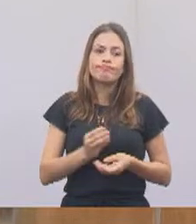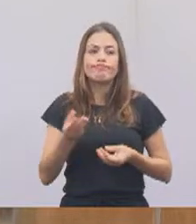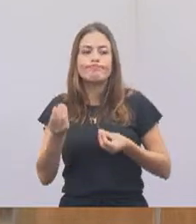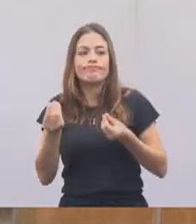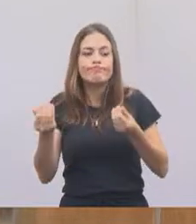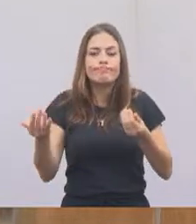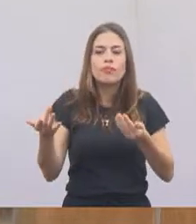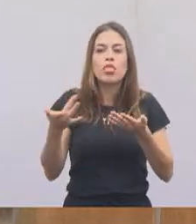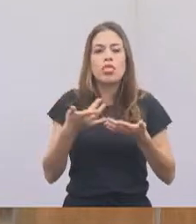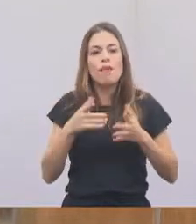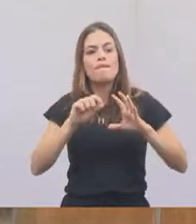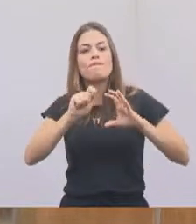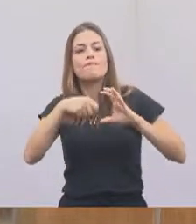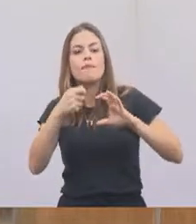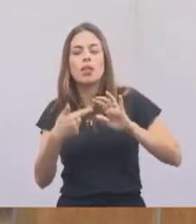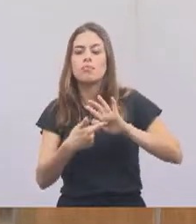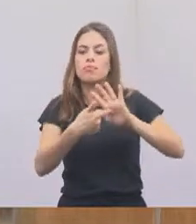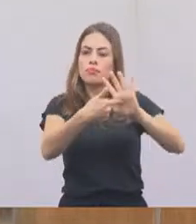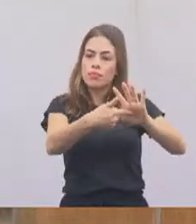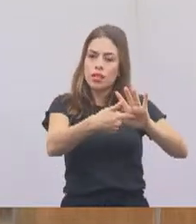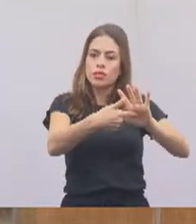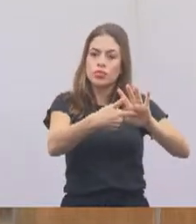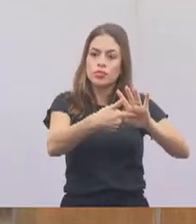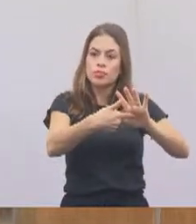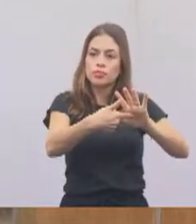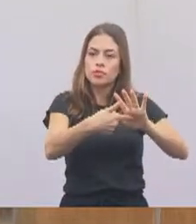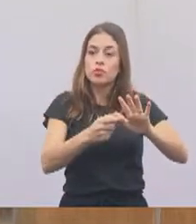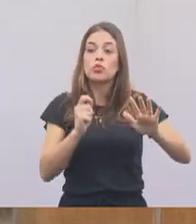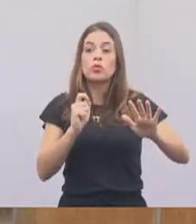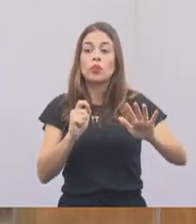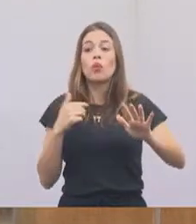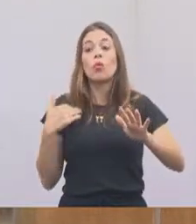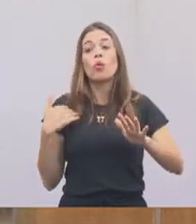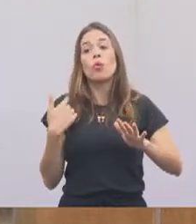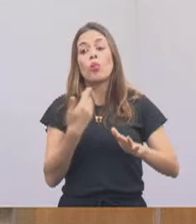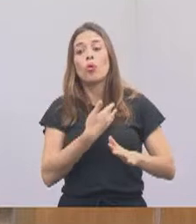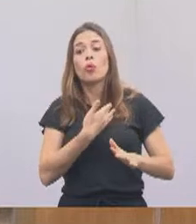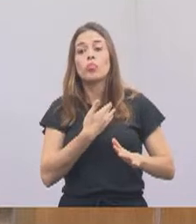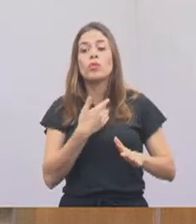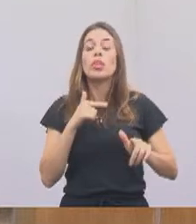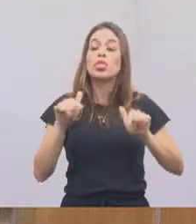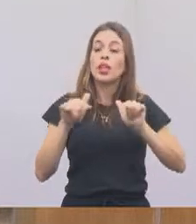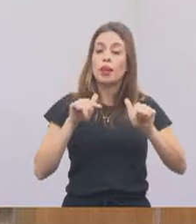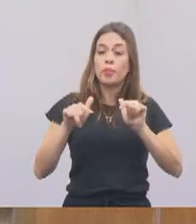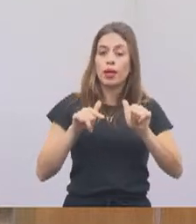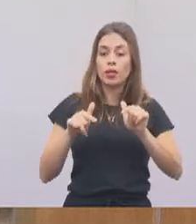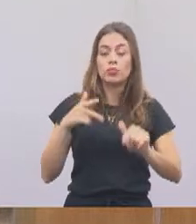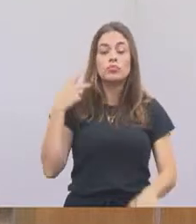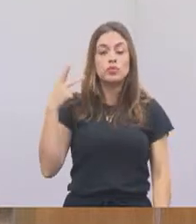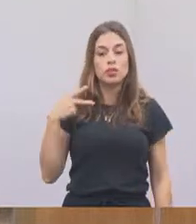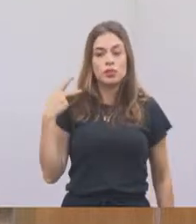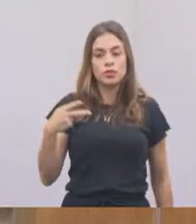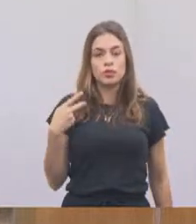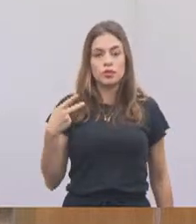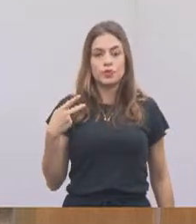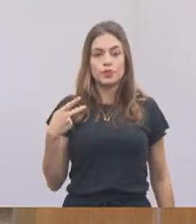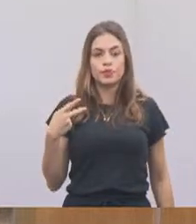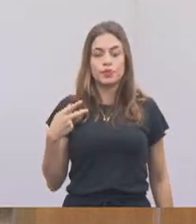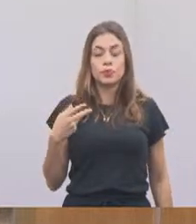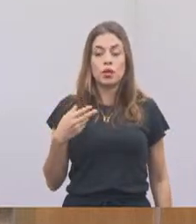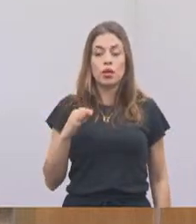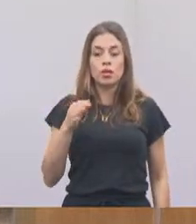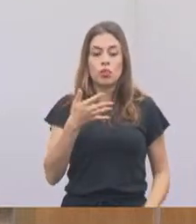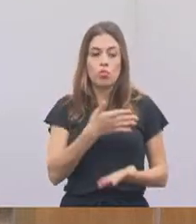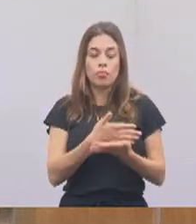com vídeos e imagens, mostrar para vocês como está sendo a nossa atuação. E eu quero já iniciar dizendo sobre